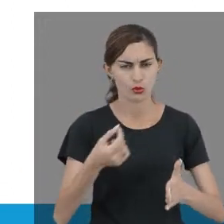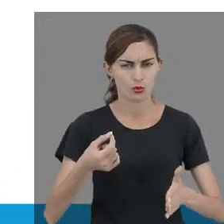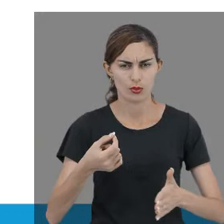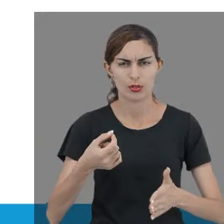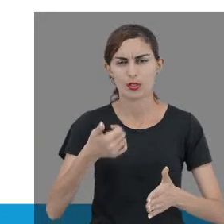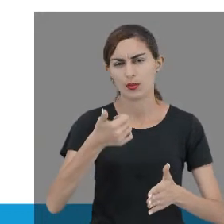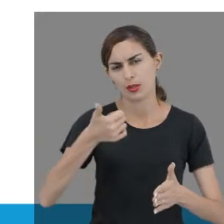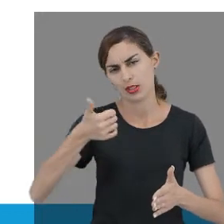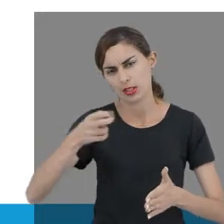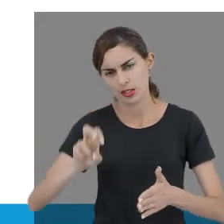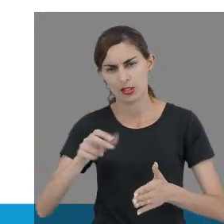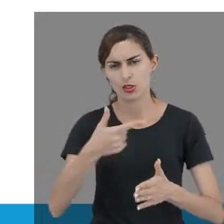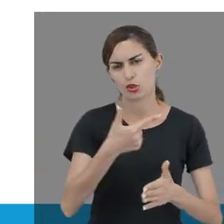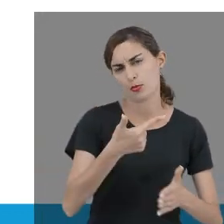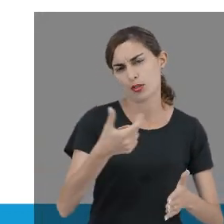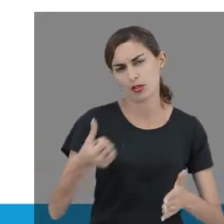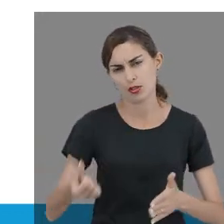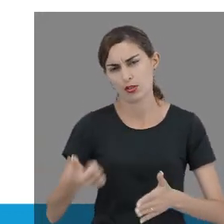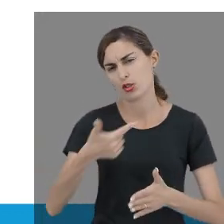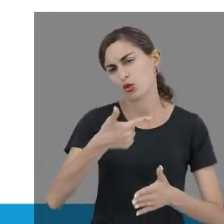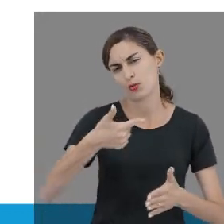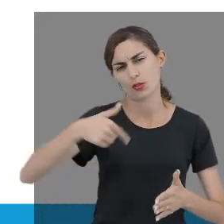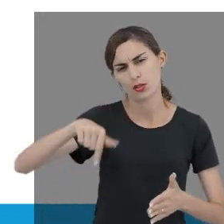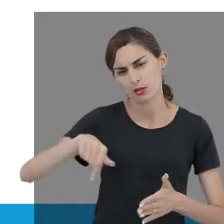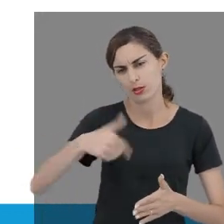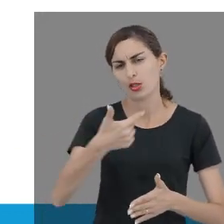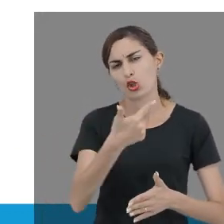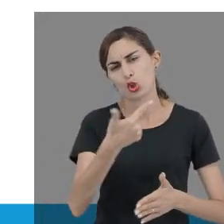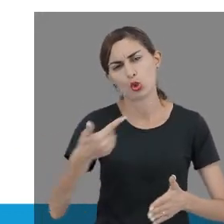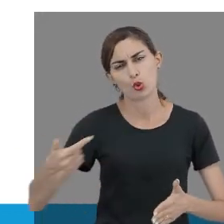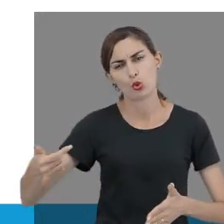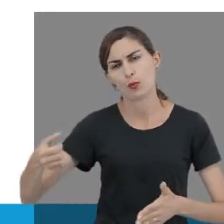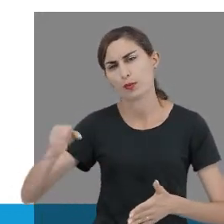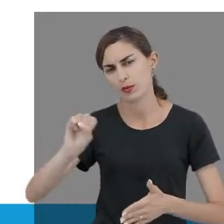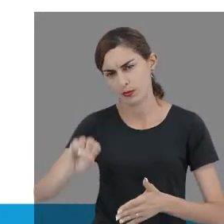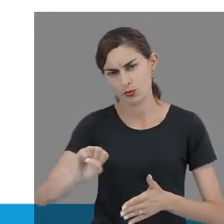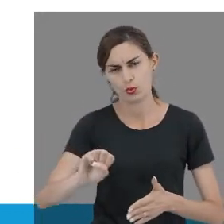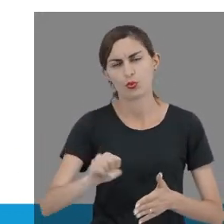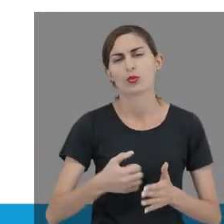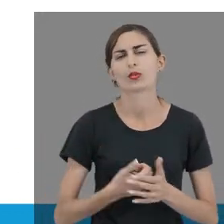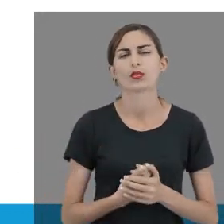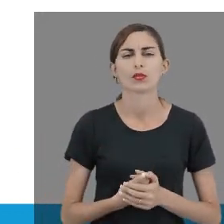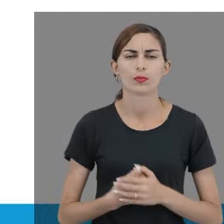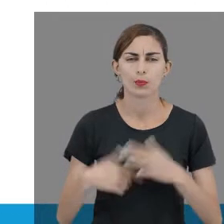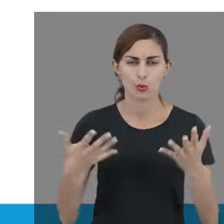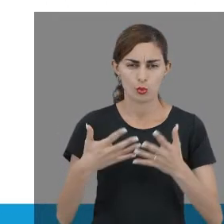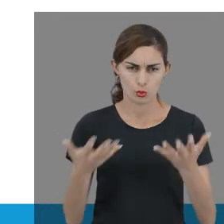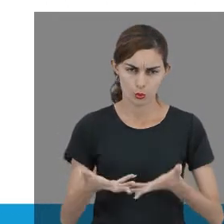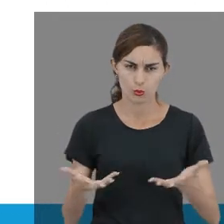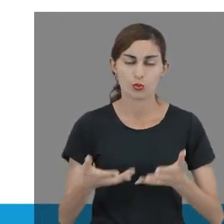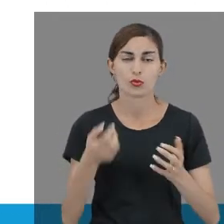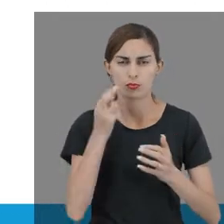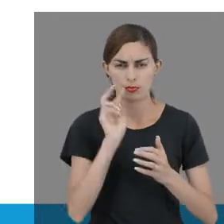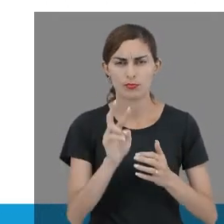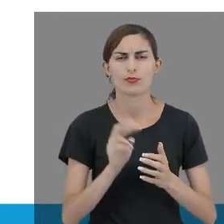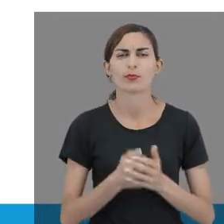16, 17 e 18. Então, nós temos hoje um cenário de que